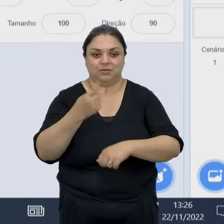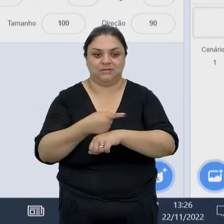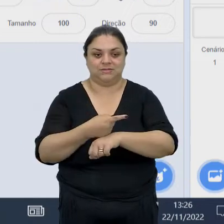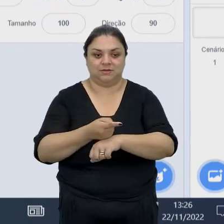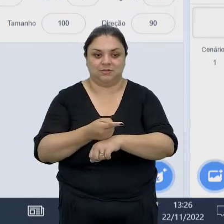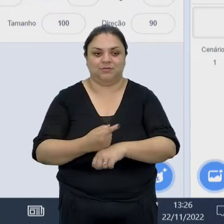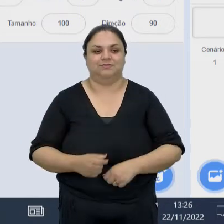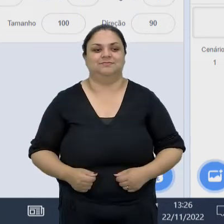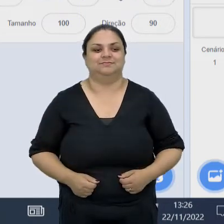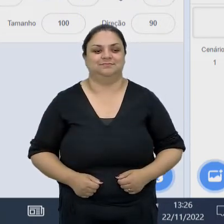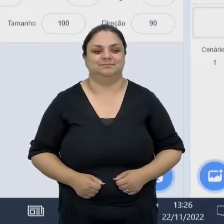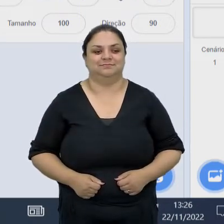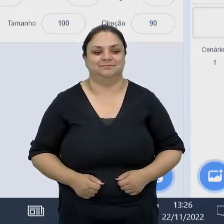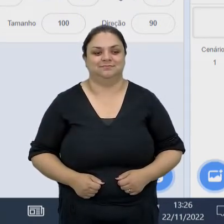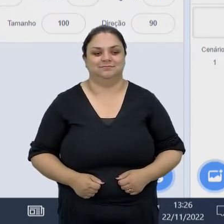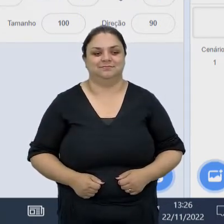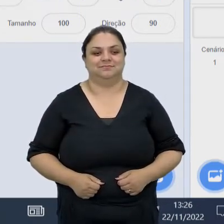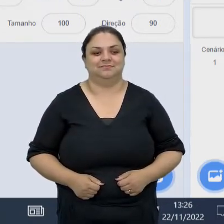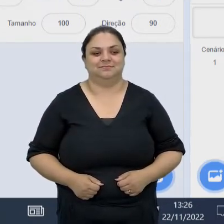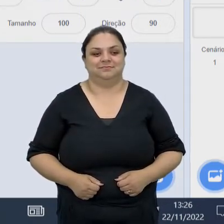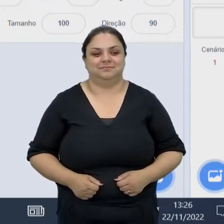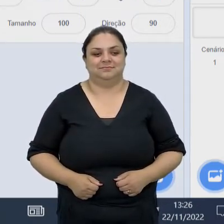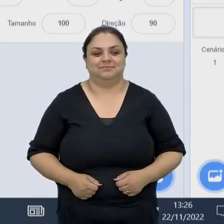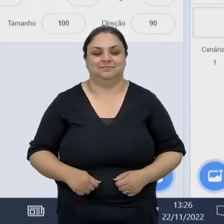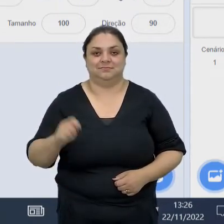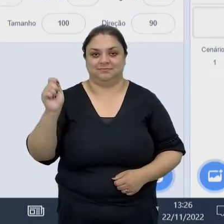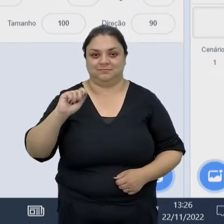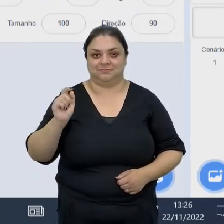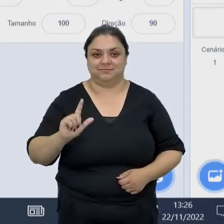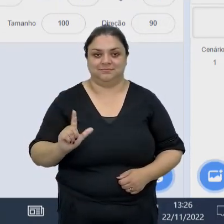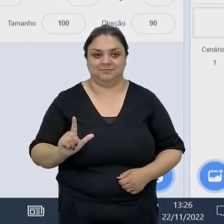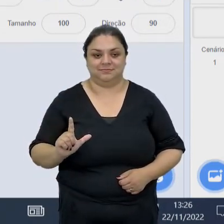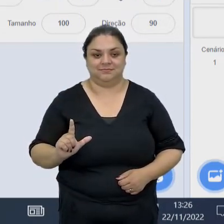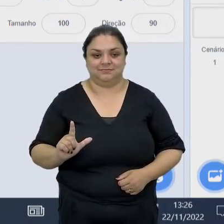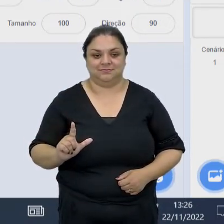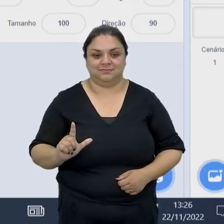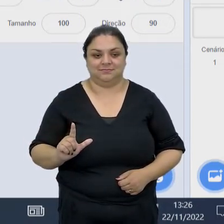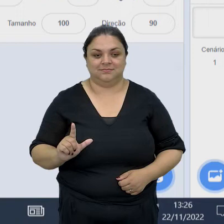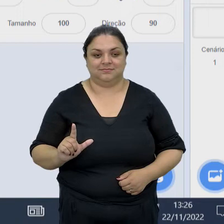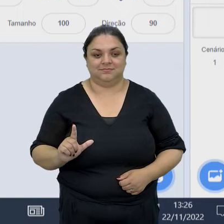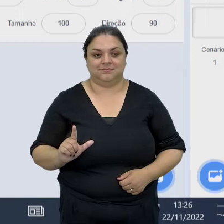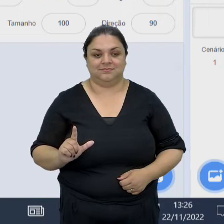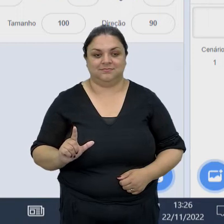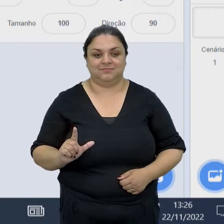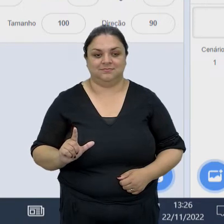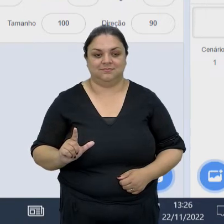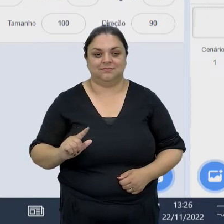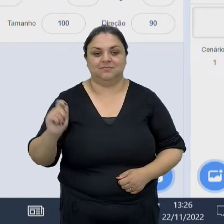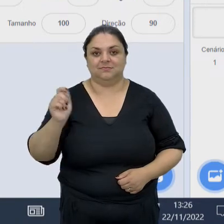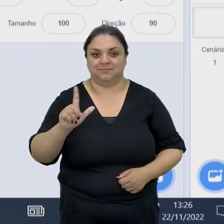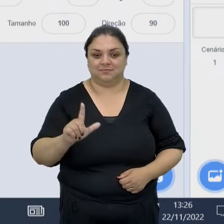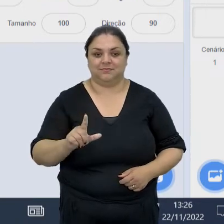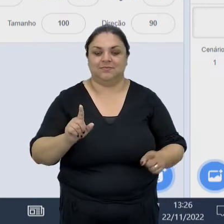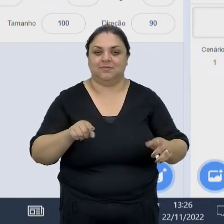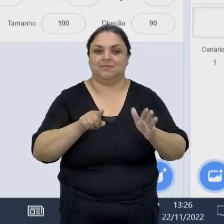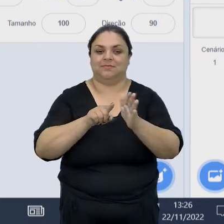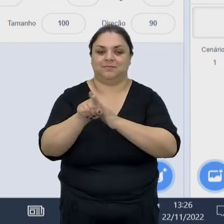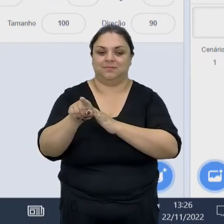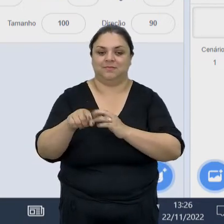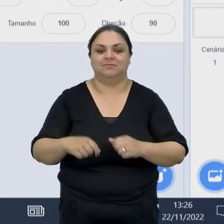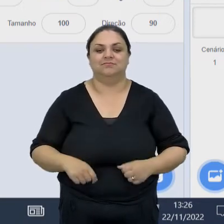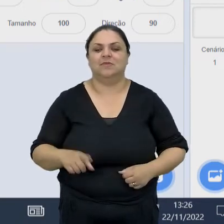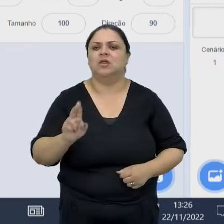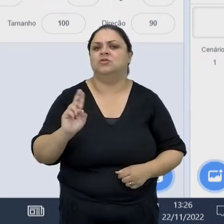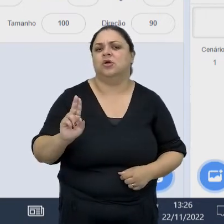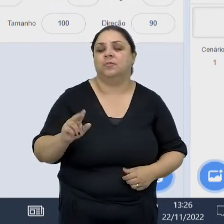prontinho, Por enquanto, né? tudo Bonito. prontinho. E eu Aí- posso mudar esse olá aí também, né? Pode Legal. mudar. Você pode pôr oi se você quiser. Aí pergunte, aqui tá o seu nome, mas você podia perguntar a